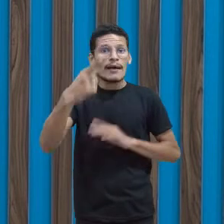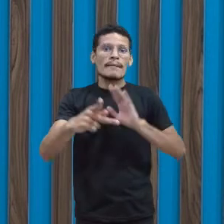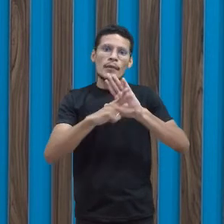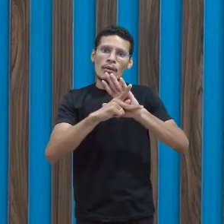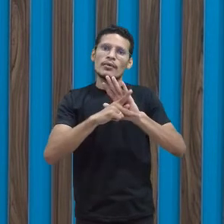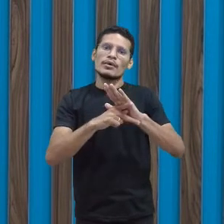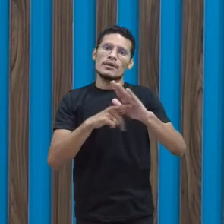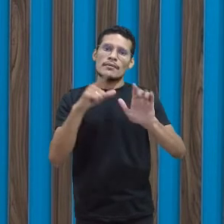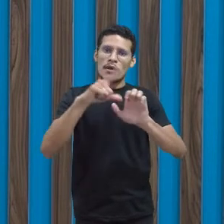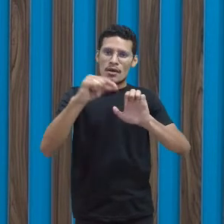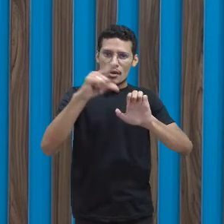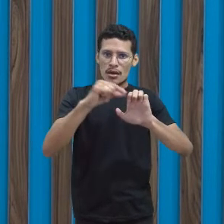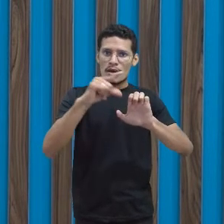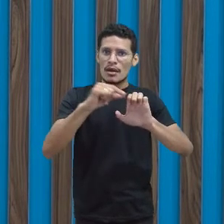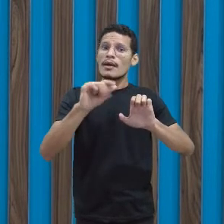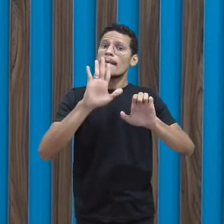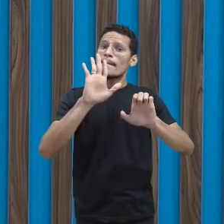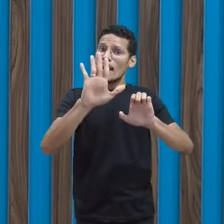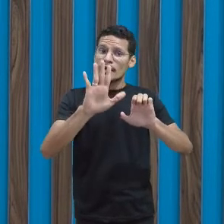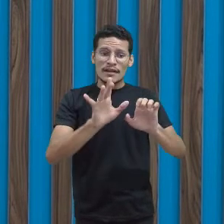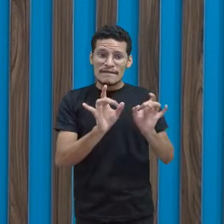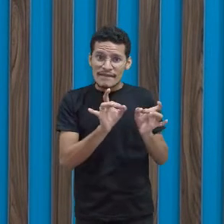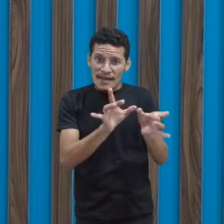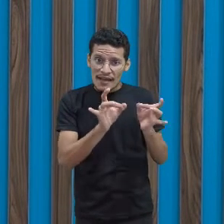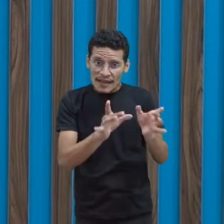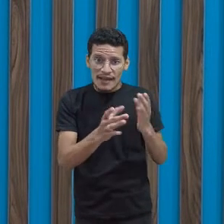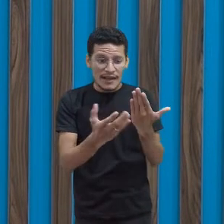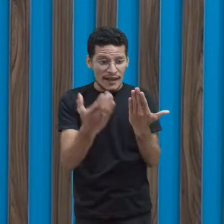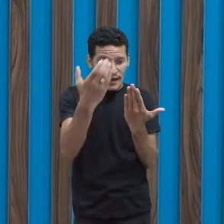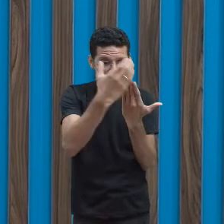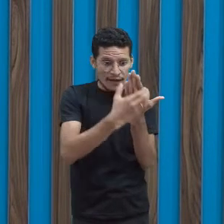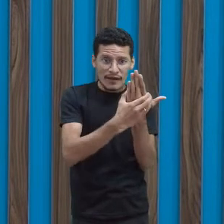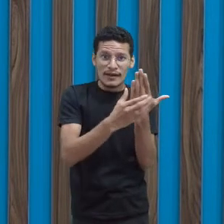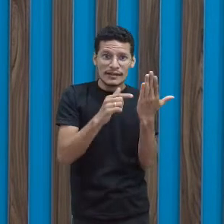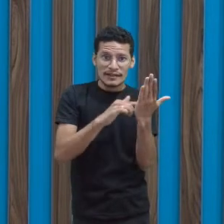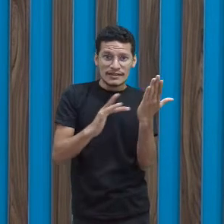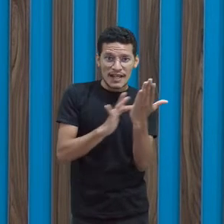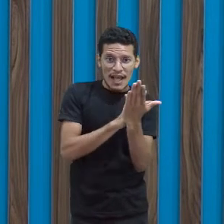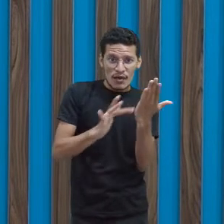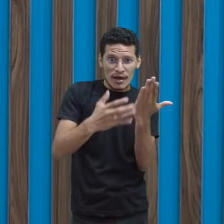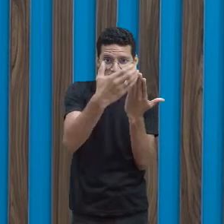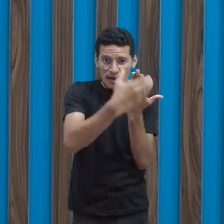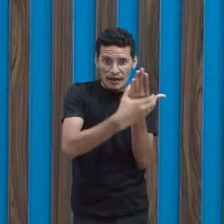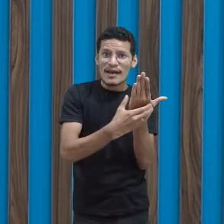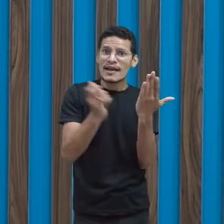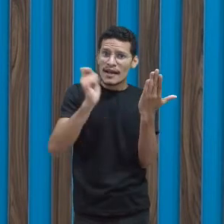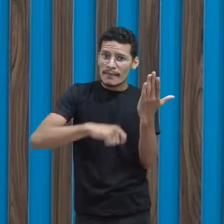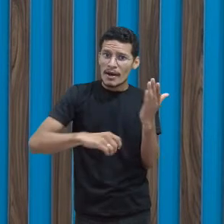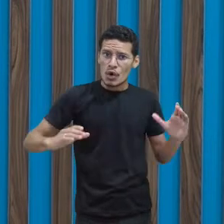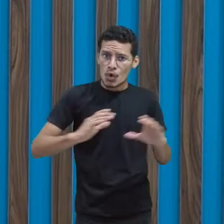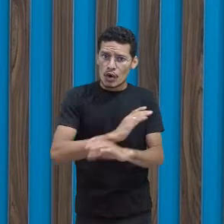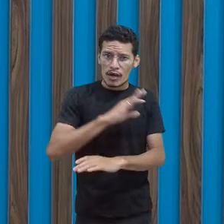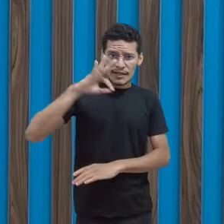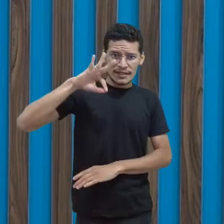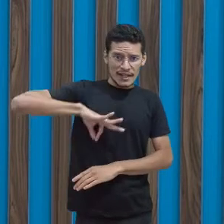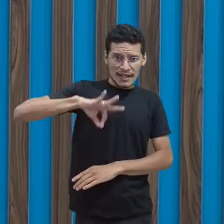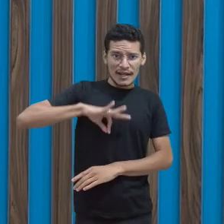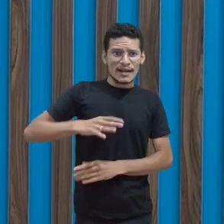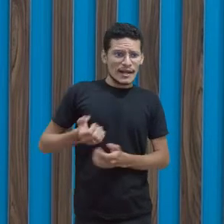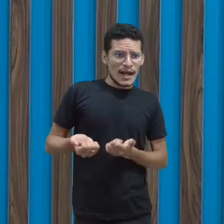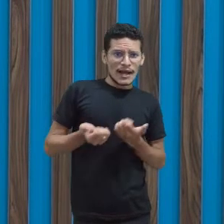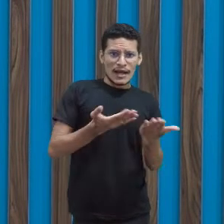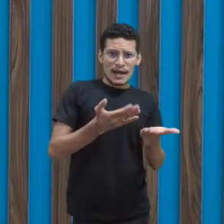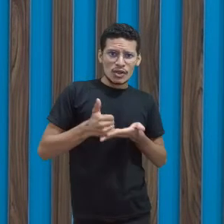empreendedorismo. Mas será que vendendo capinha de celular ali, ele está tirando o suficiente para sustentar a sua